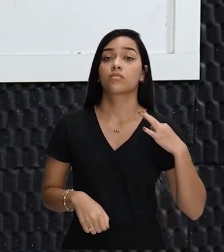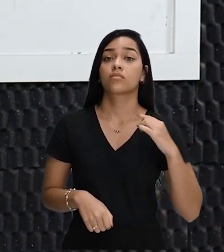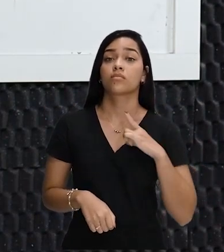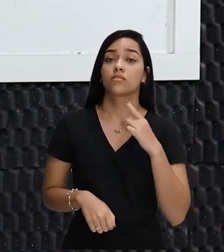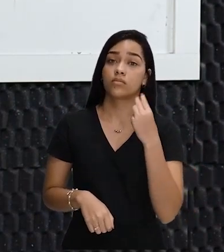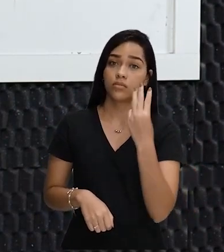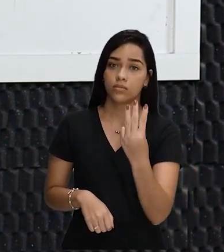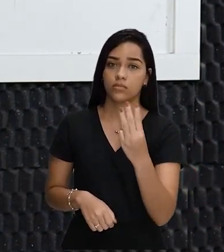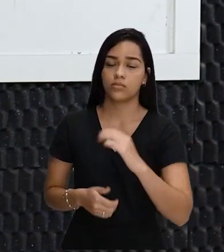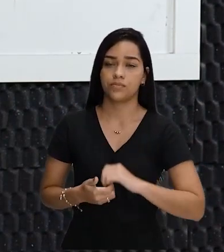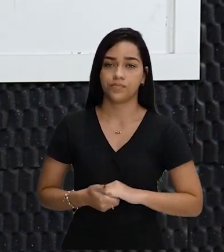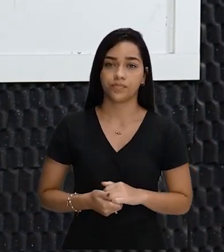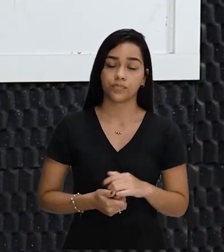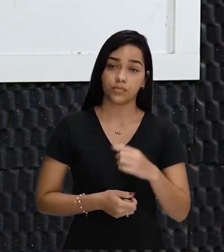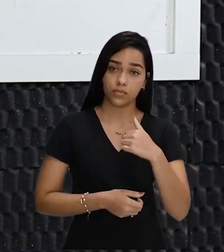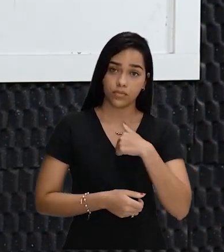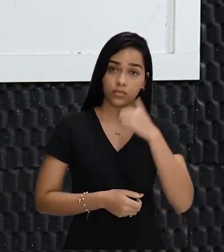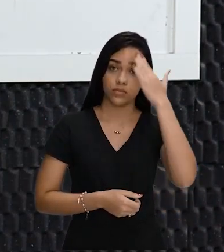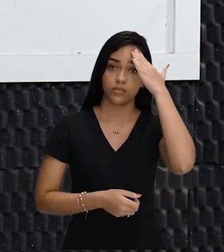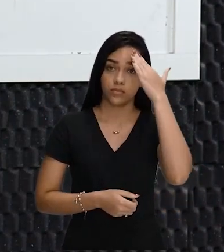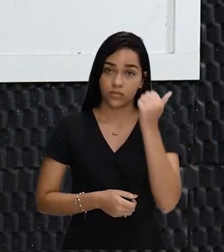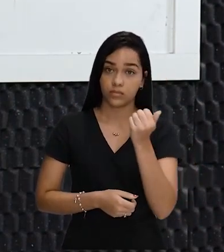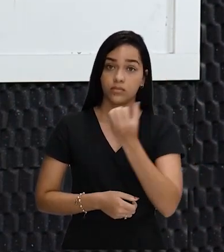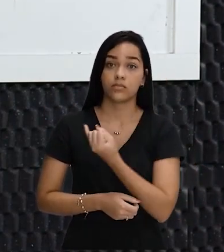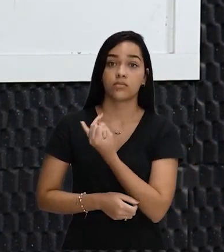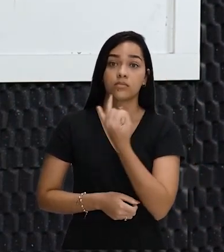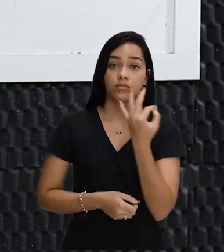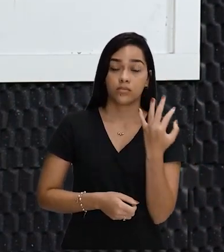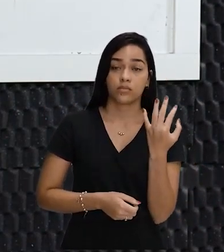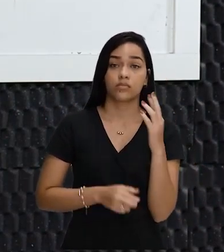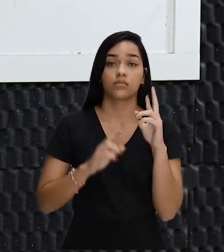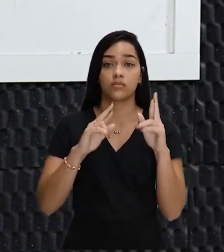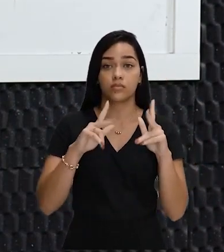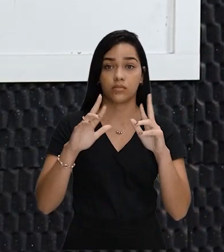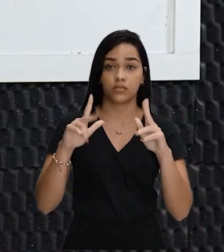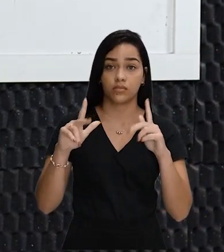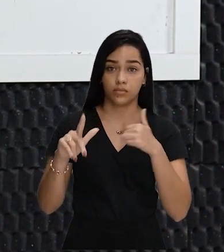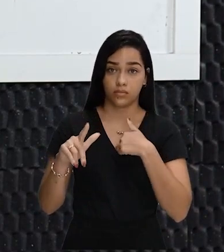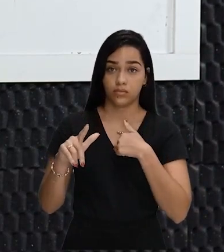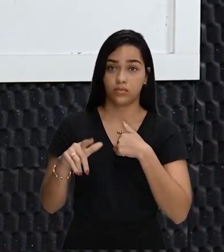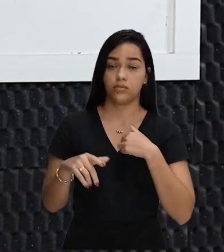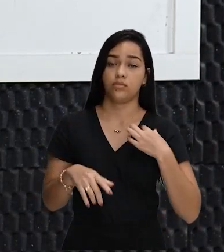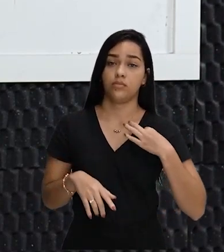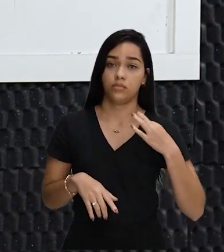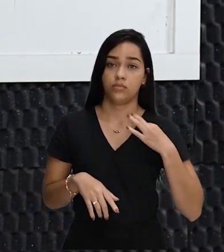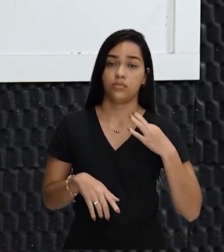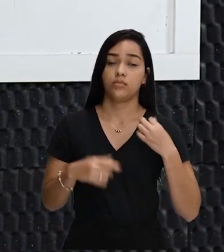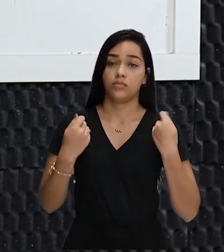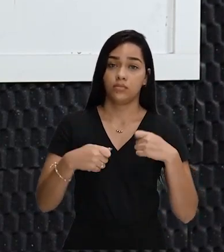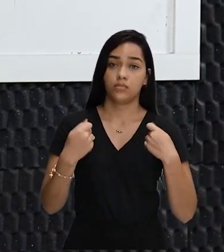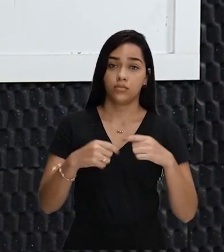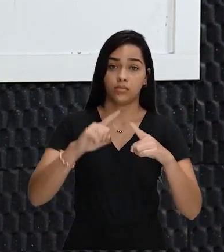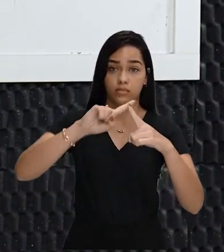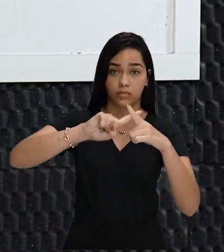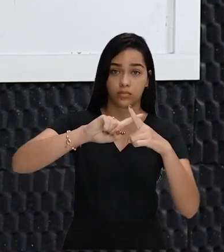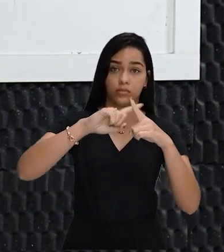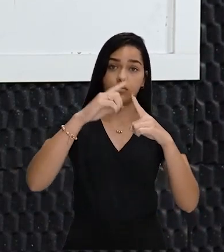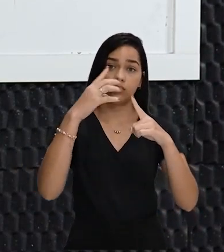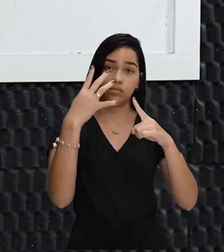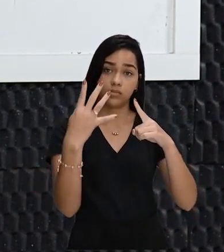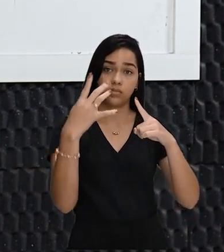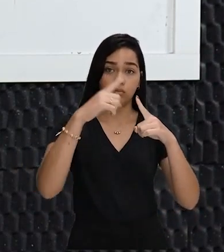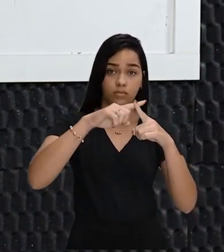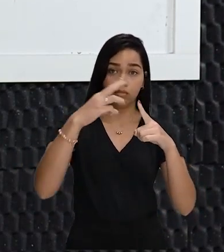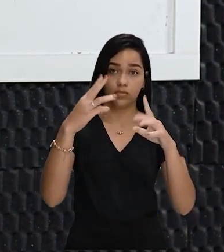tenho três então para eu saber de quantas maneiras diferentes eu vou poder me vestir basta multiplicar o 4 pelo 3